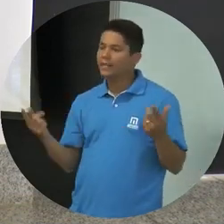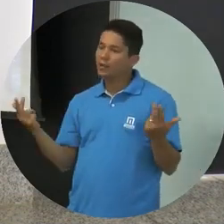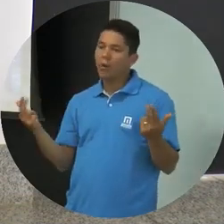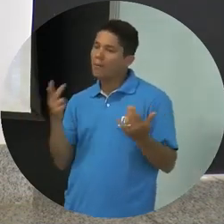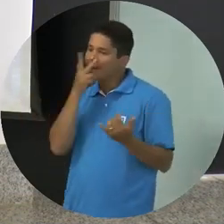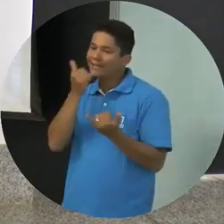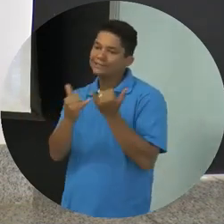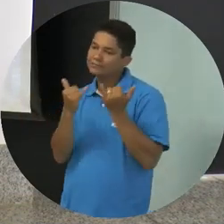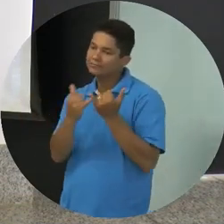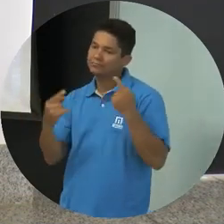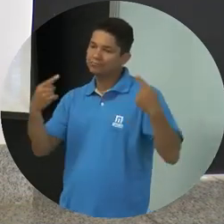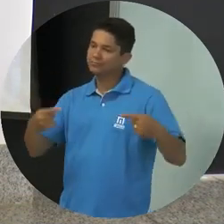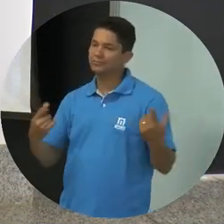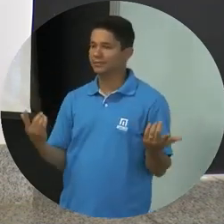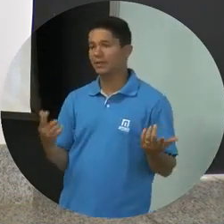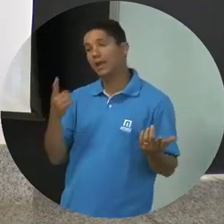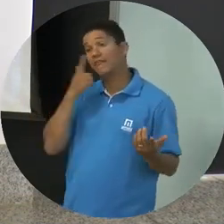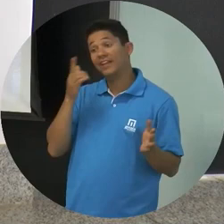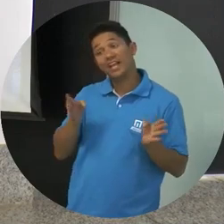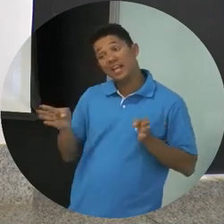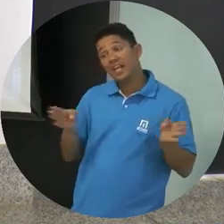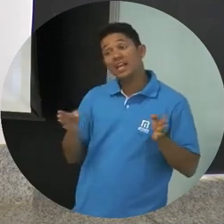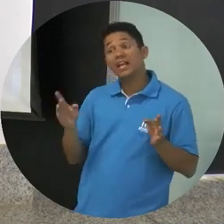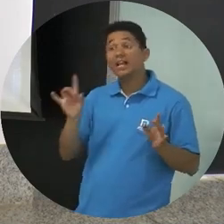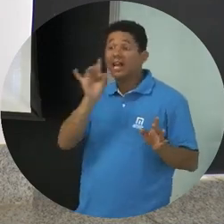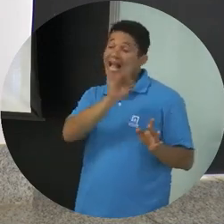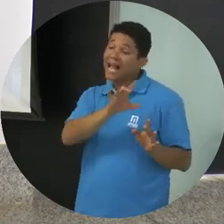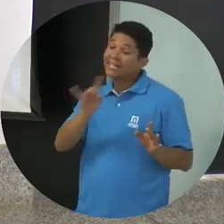É muito específico. Cada caso é um caso.